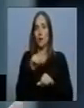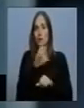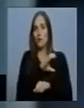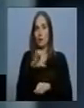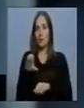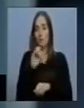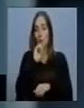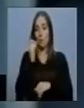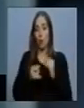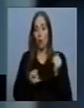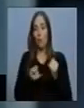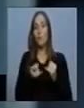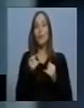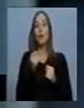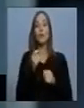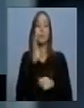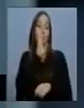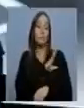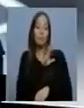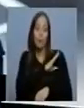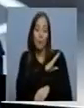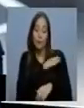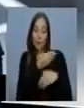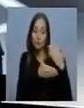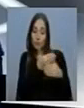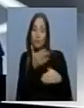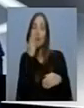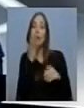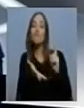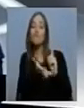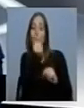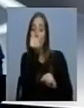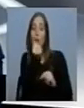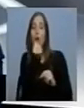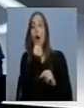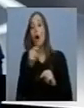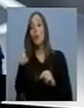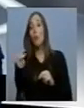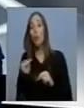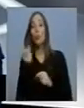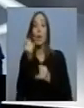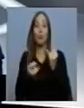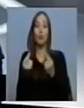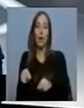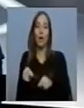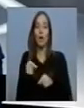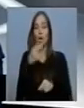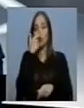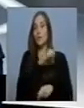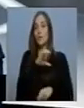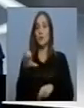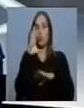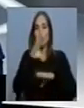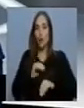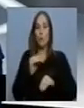as pimentas com base no princípio para tentar obter um resultado mas depois há outros riscos que os próprios cientistas não sabem avaliar porque